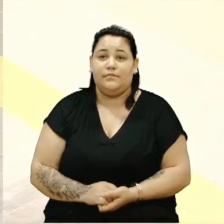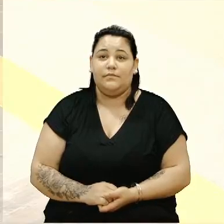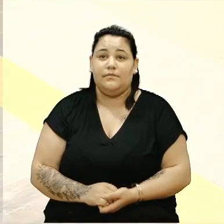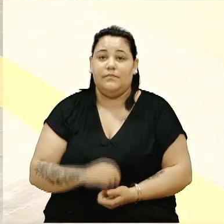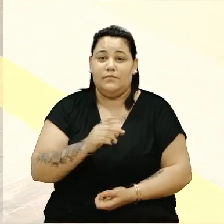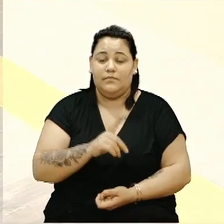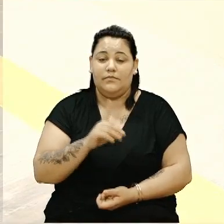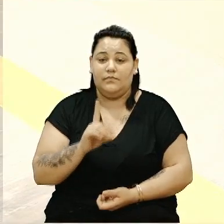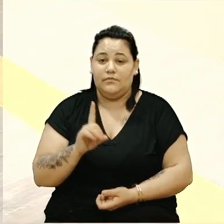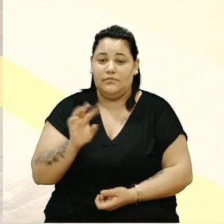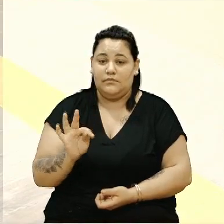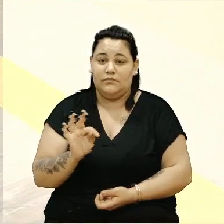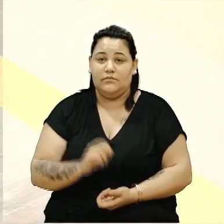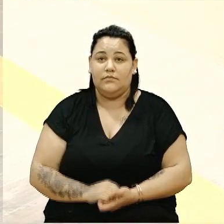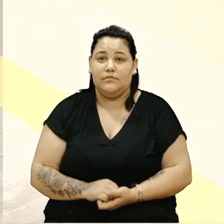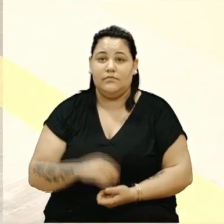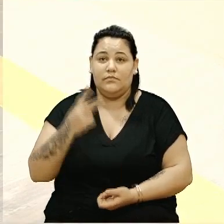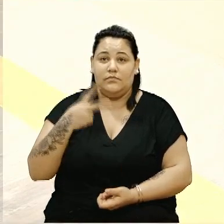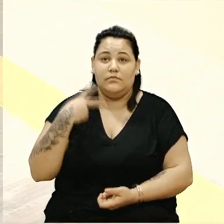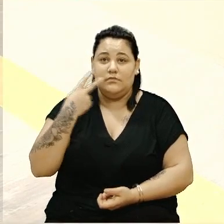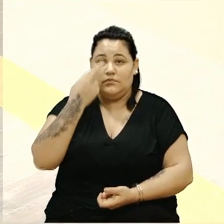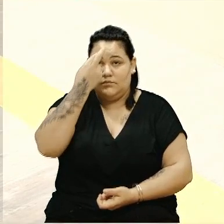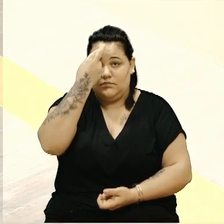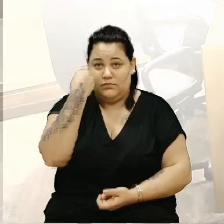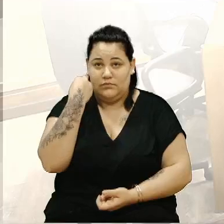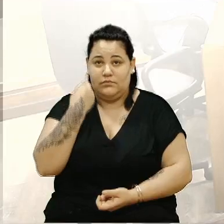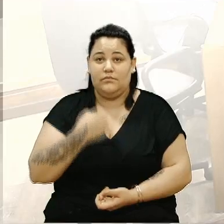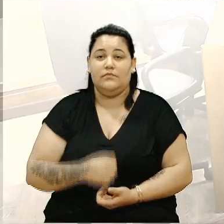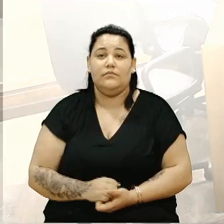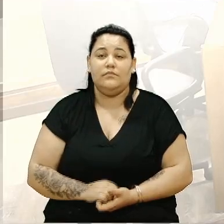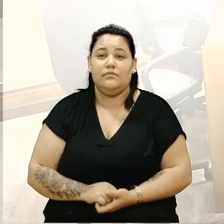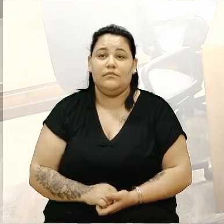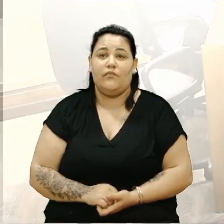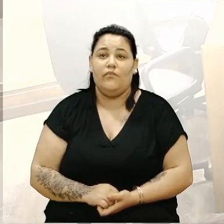PDT, vereador Rafael Bueno.